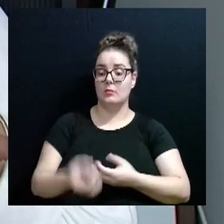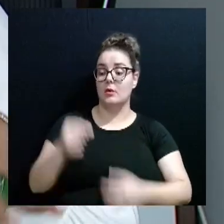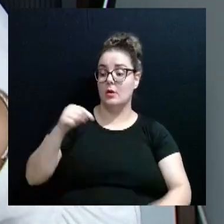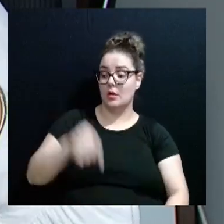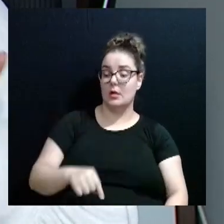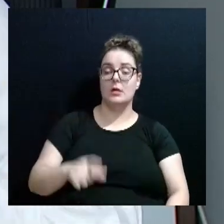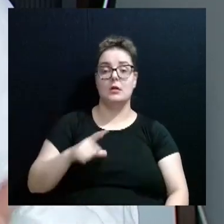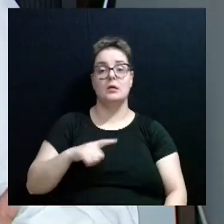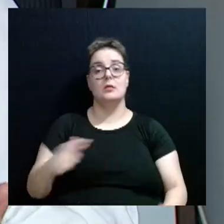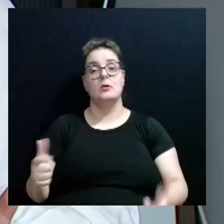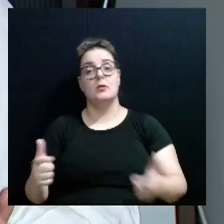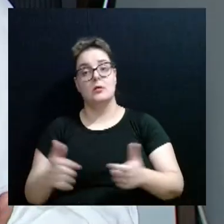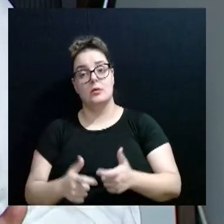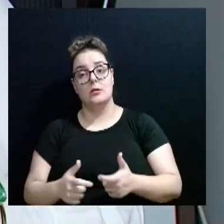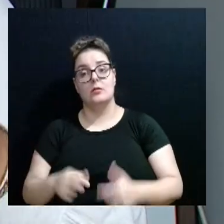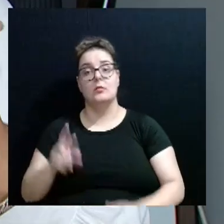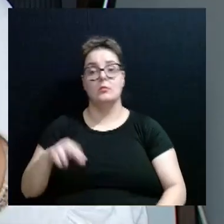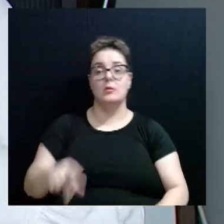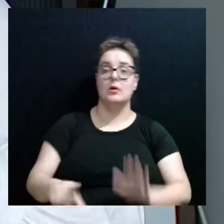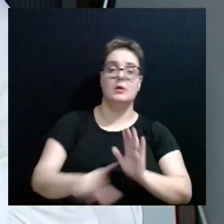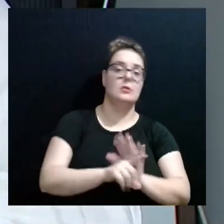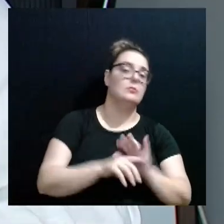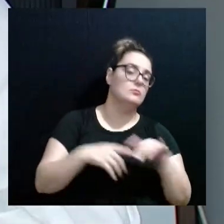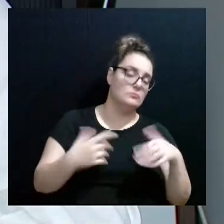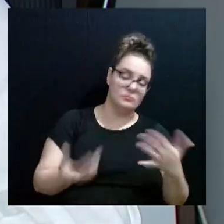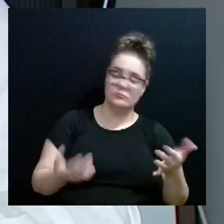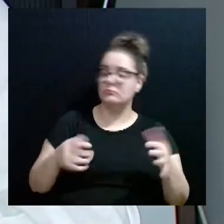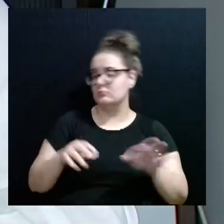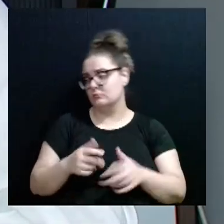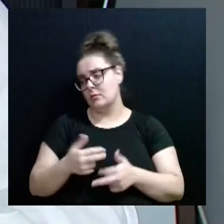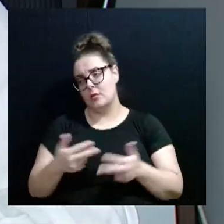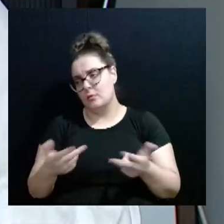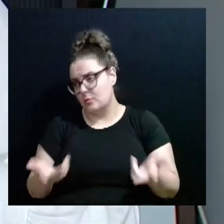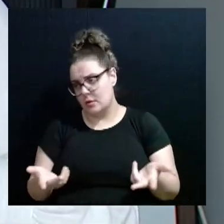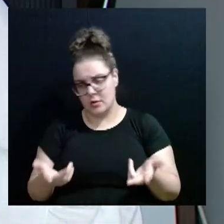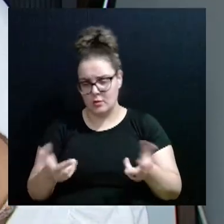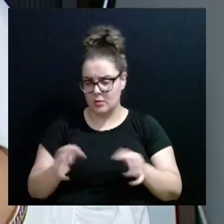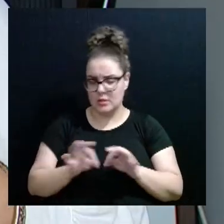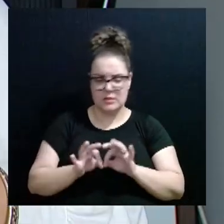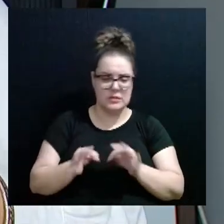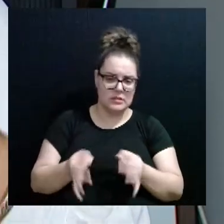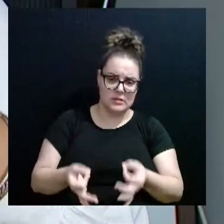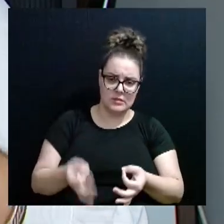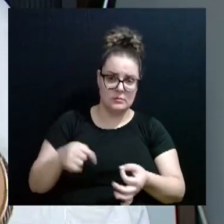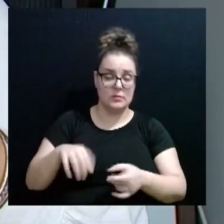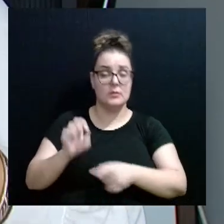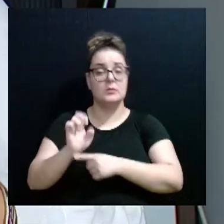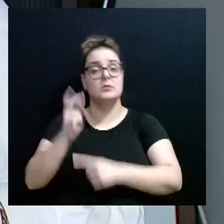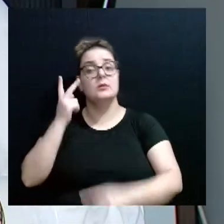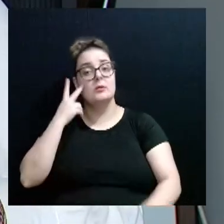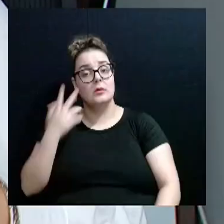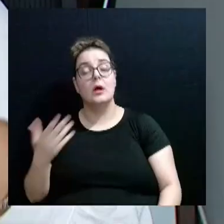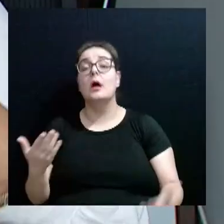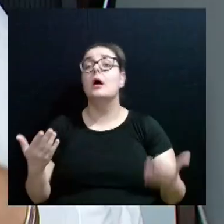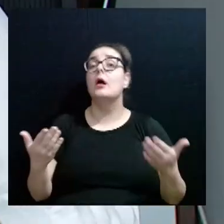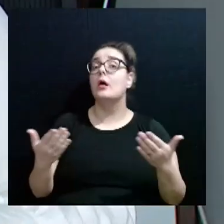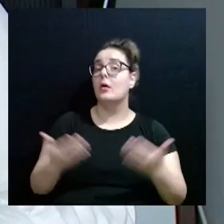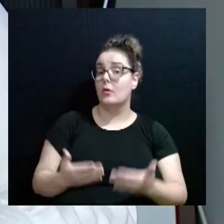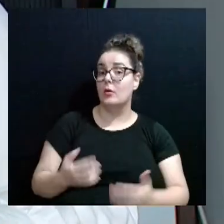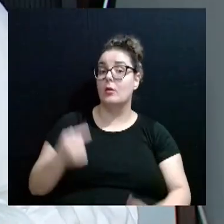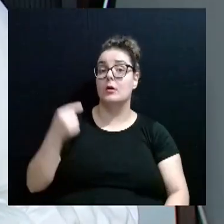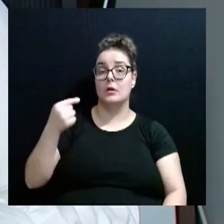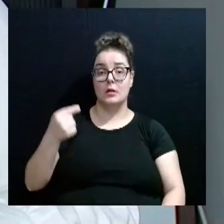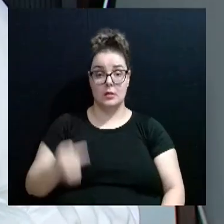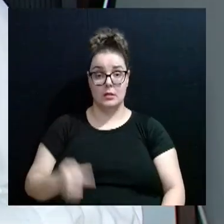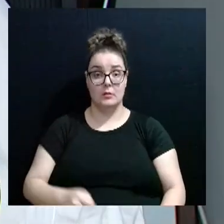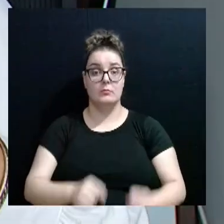dessa legislação, e é uma coisa assim bem tranquila aqui no estado de São Paulo. Agora, cada benefício vai ser